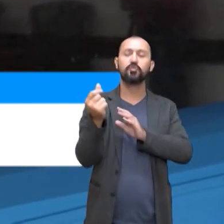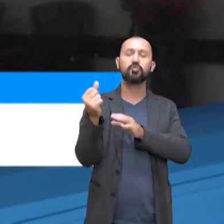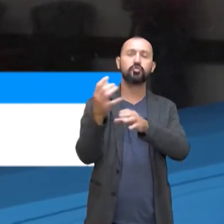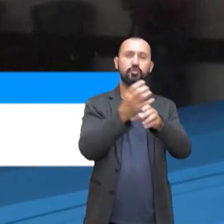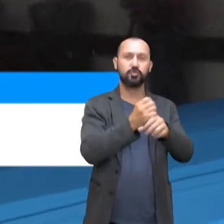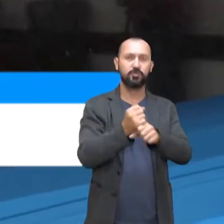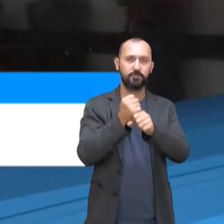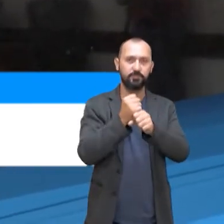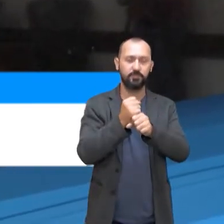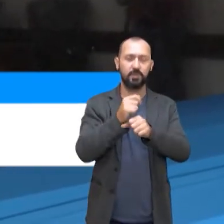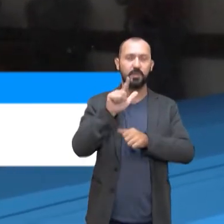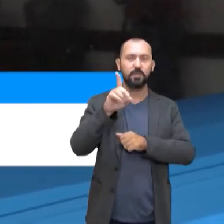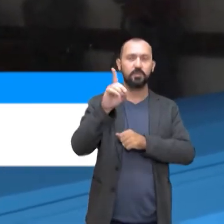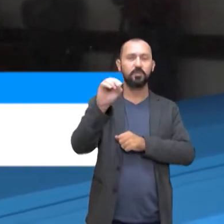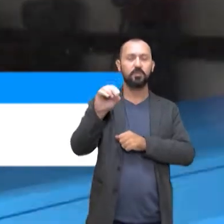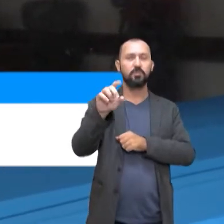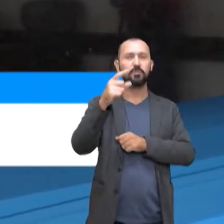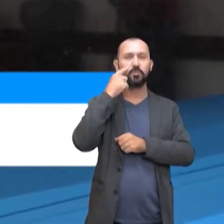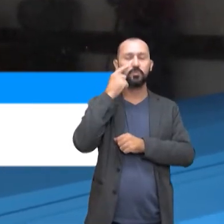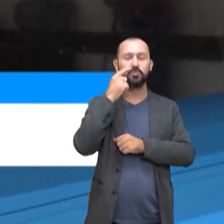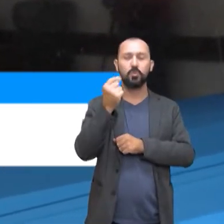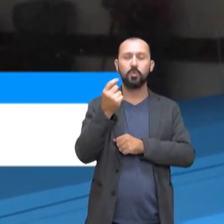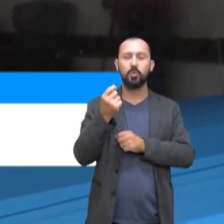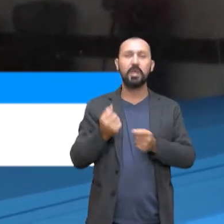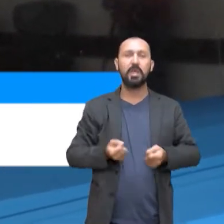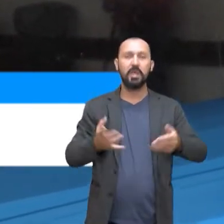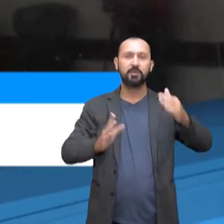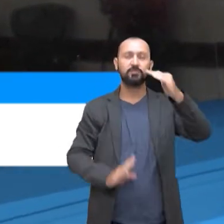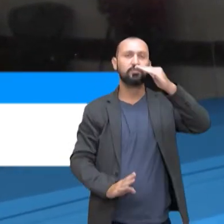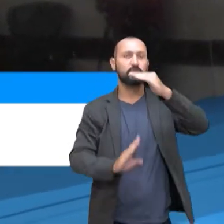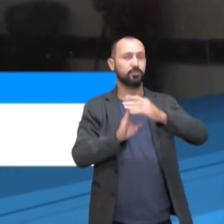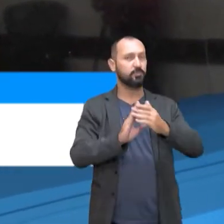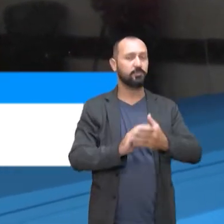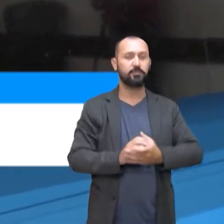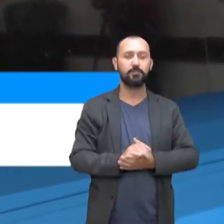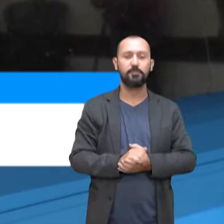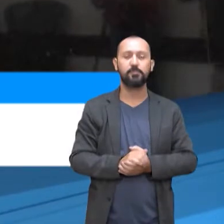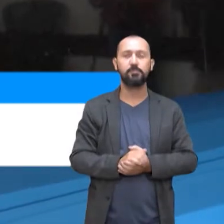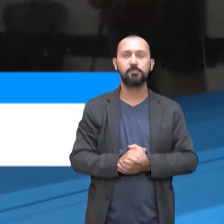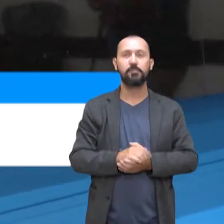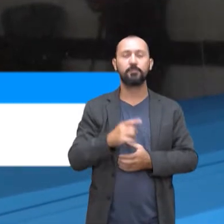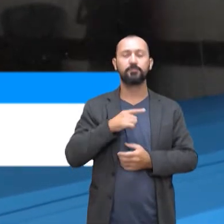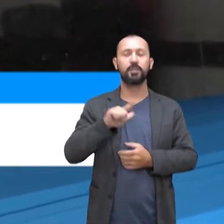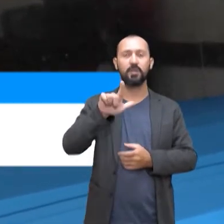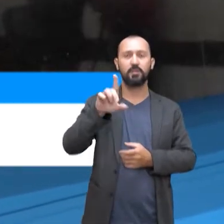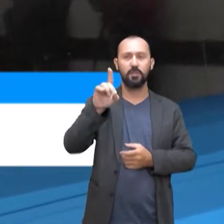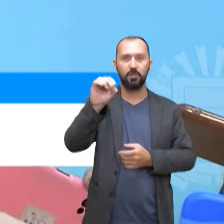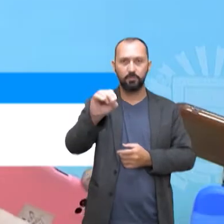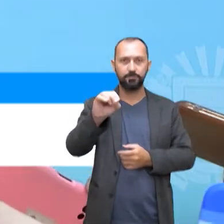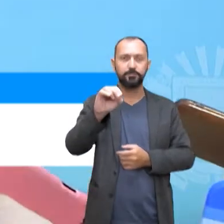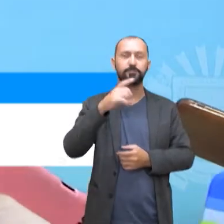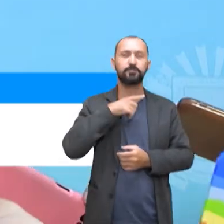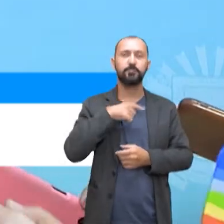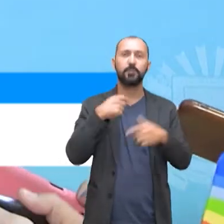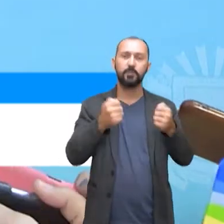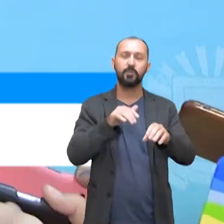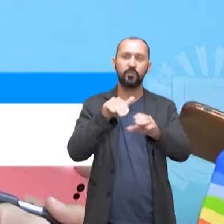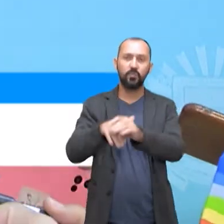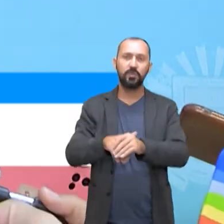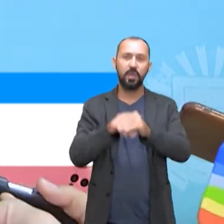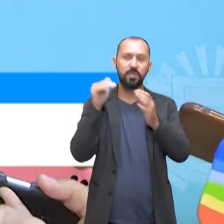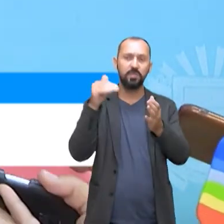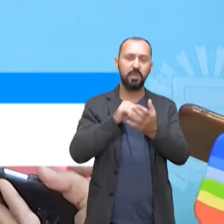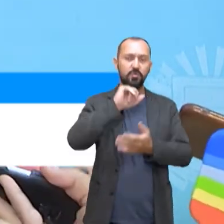eles a Lei de Diretrizes Orçamentárias, a LDO, e o teto de gastos do governo estadual. Nós temos a